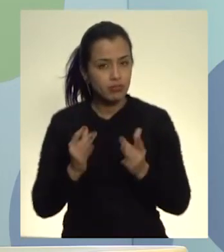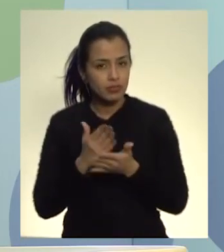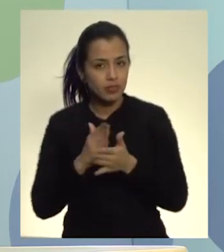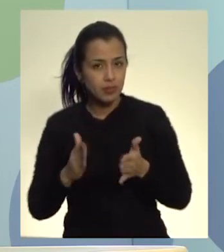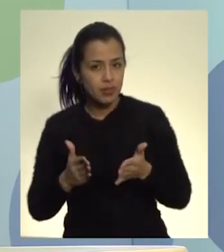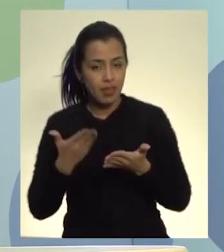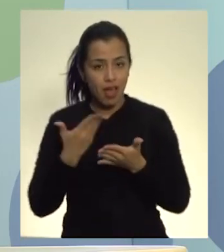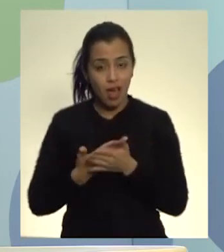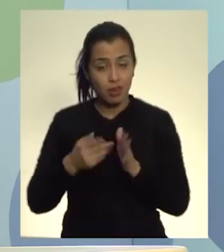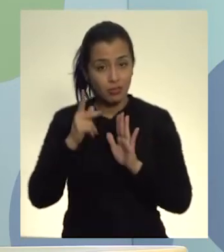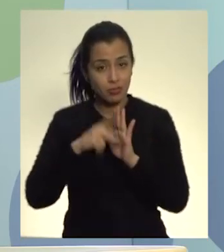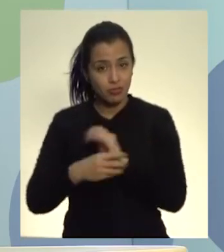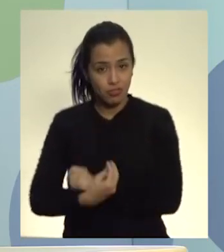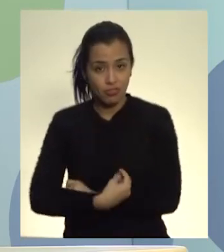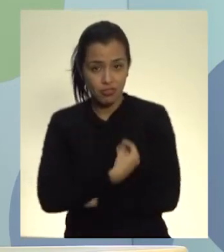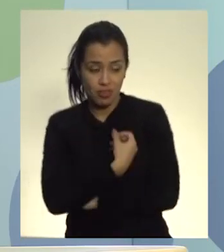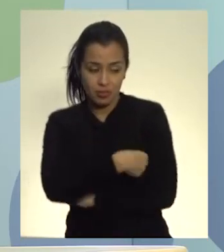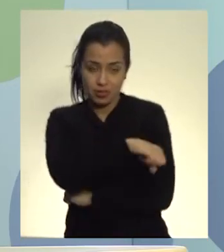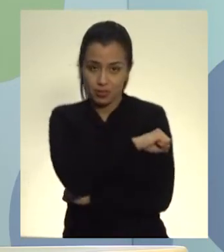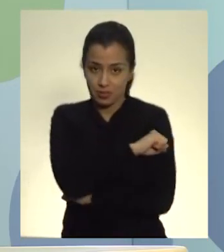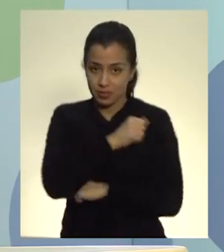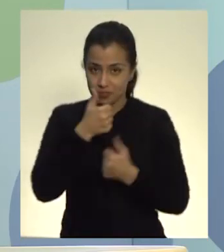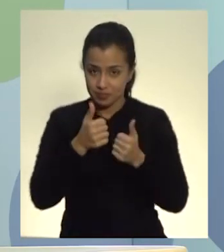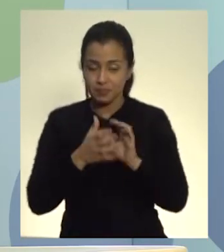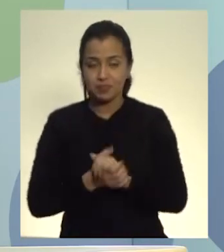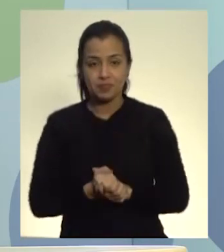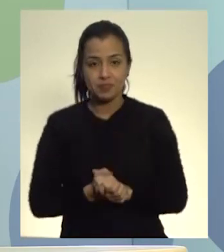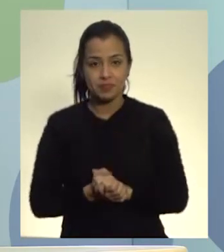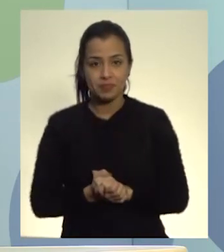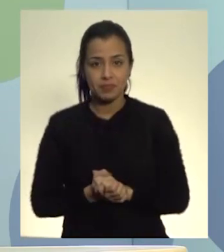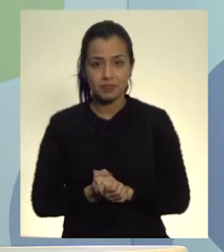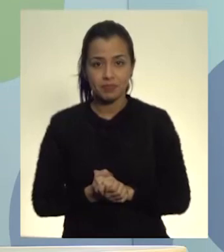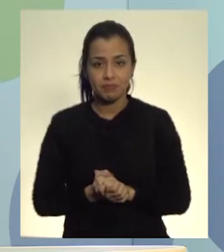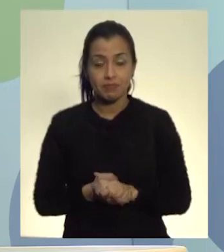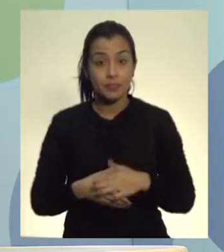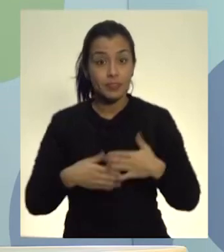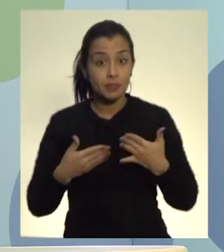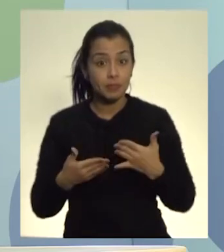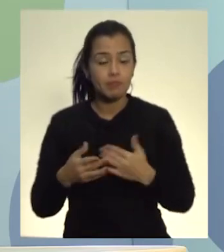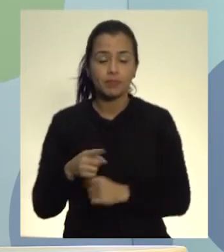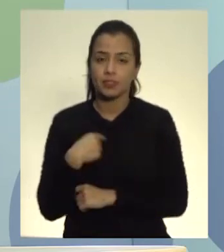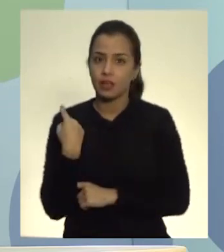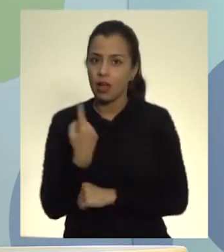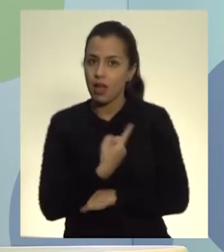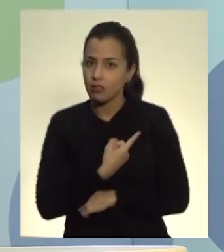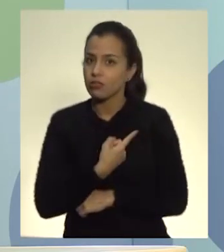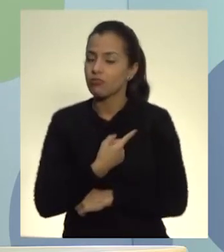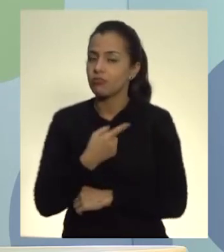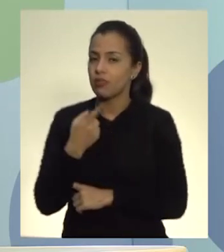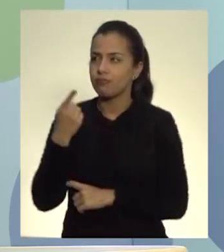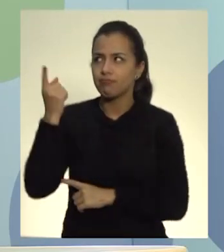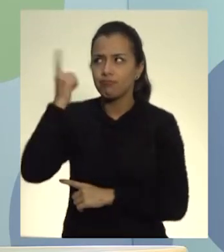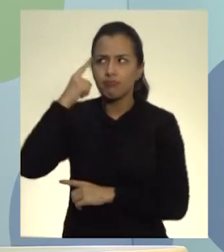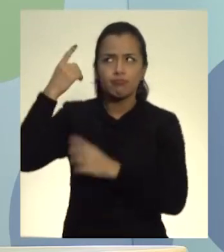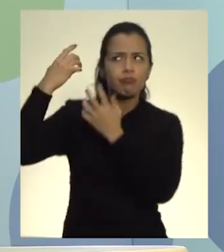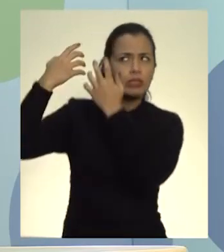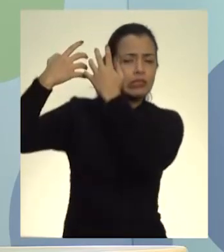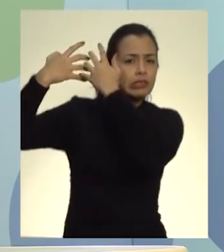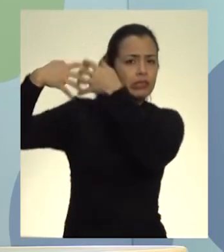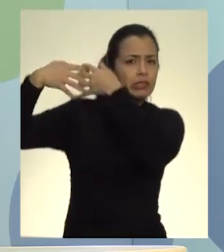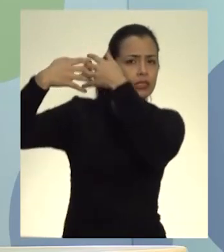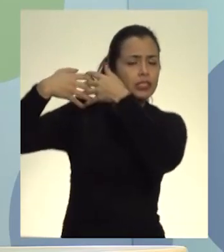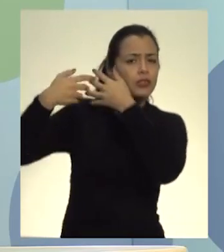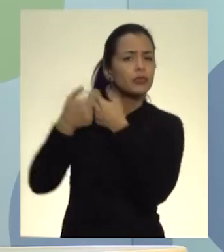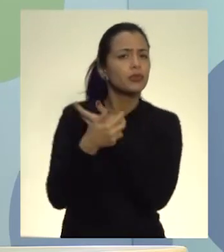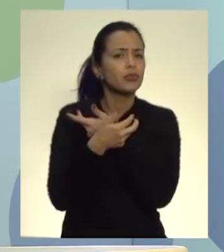oitavo ano do ensino fundamental. Então vamos lá. A gente fez uma recapitulada nas reflexões que